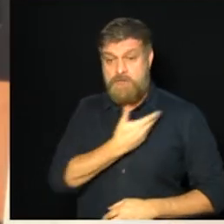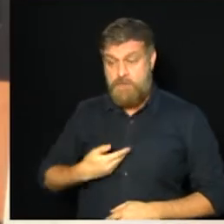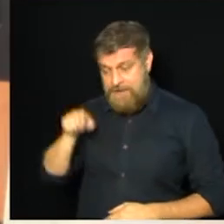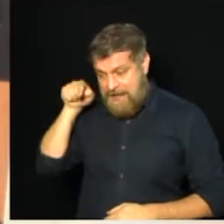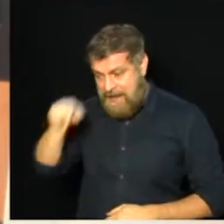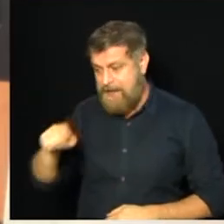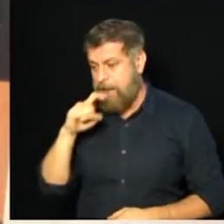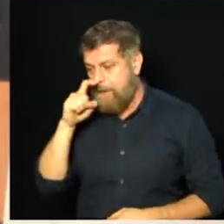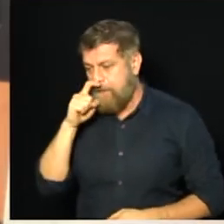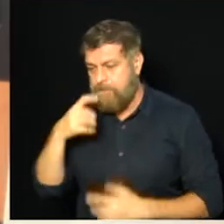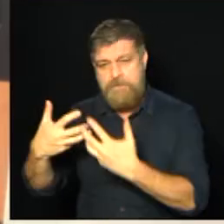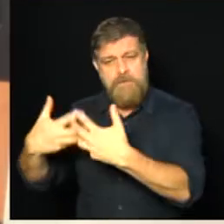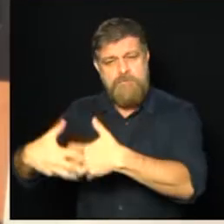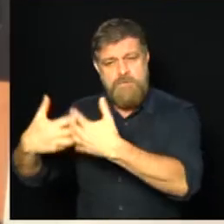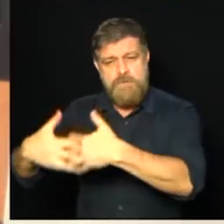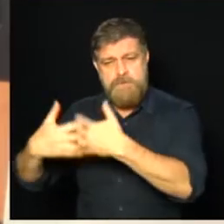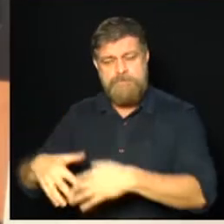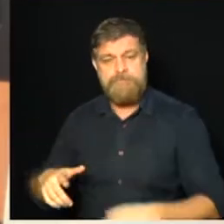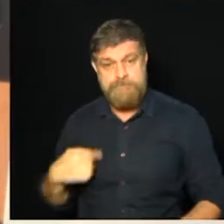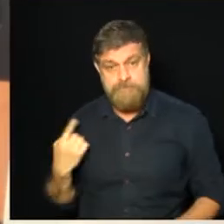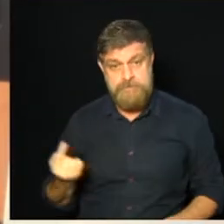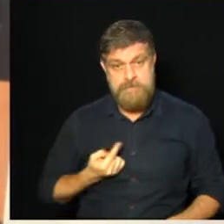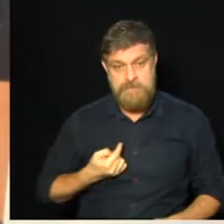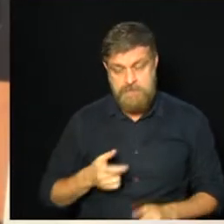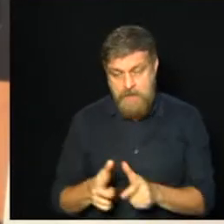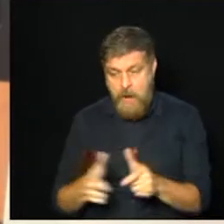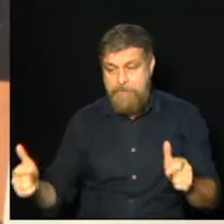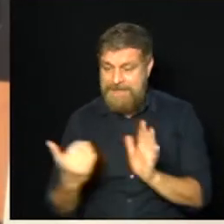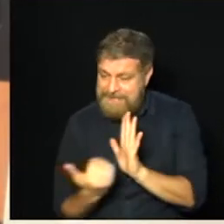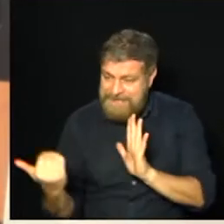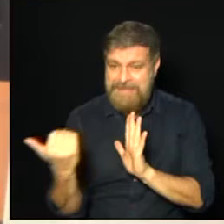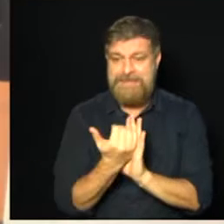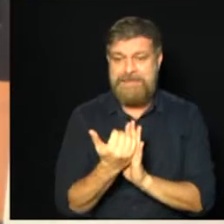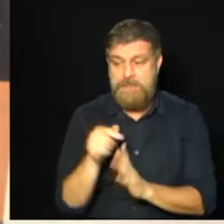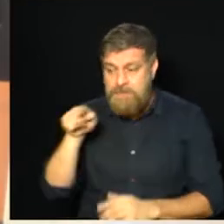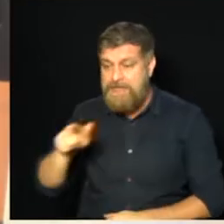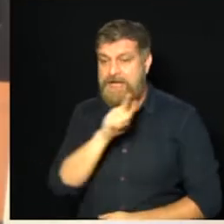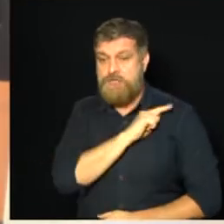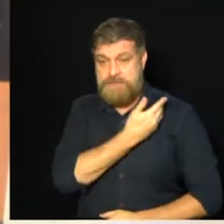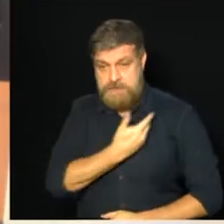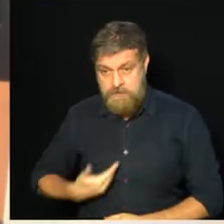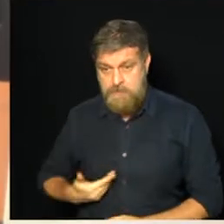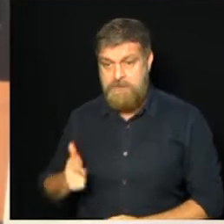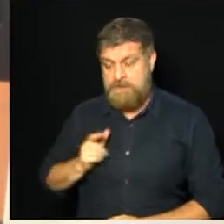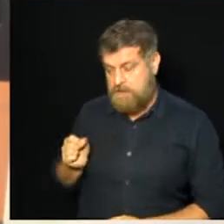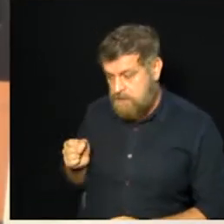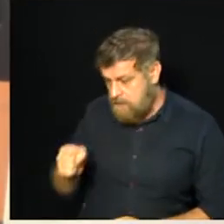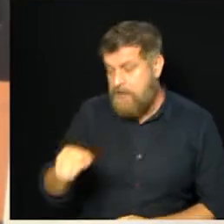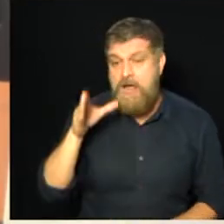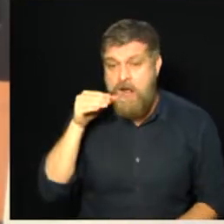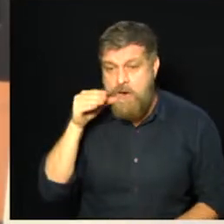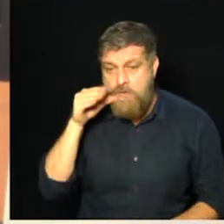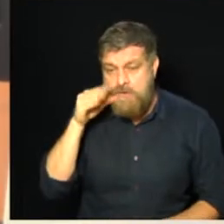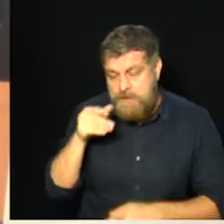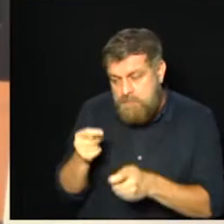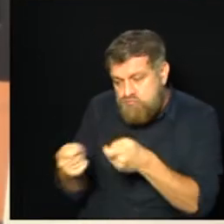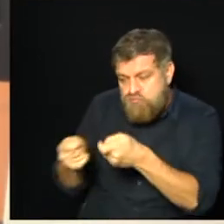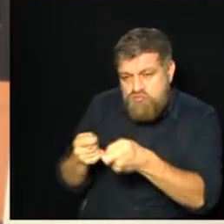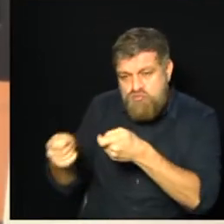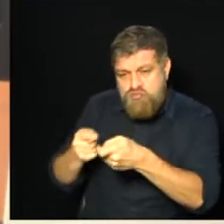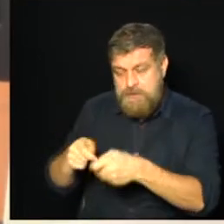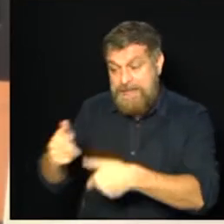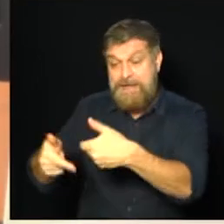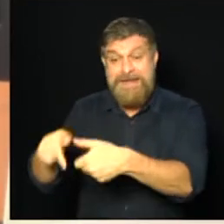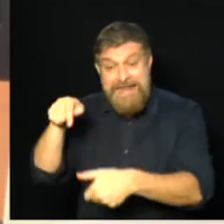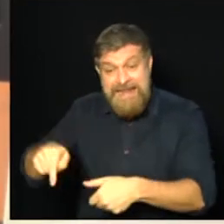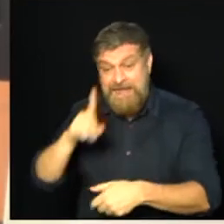ela se mostrou muito efetiva. A gente hoje está ampliando a gestão pública lá, colocando mais servidores para fazer esse controle. E esse modelo